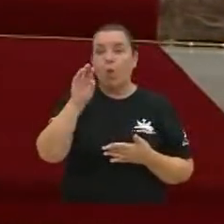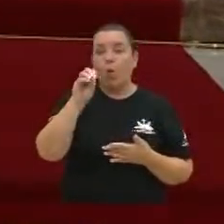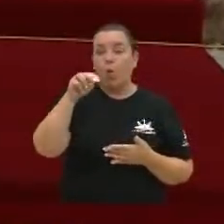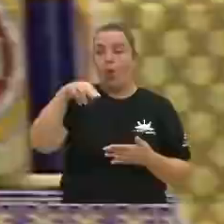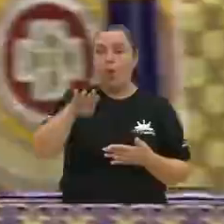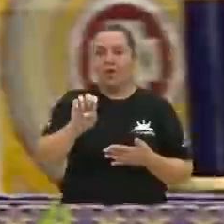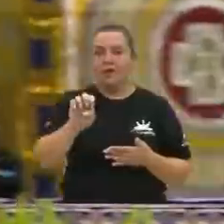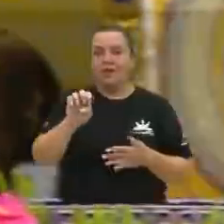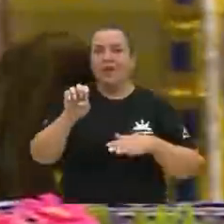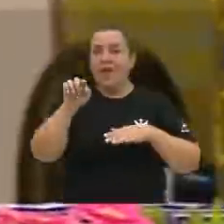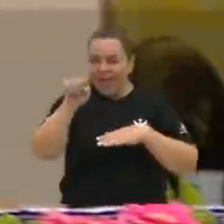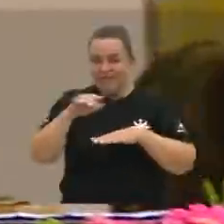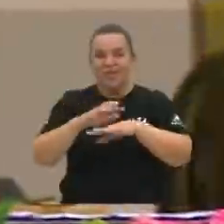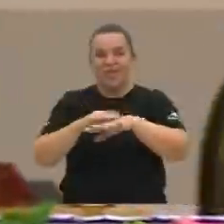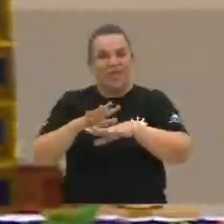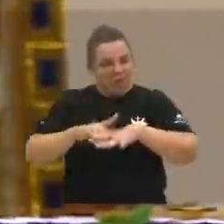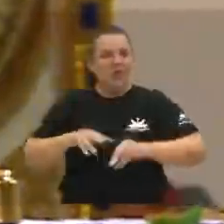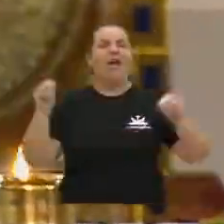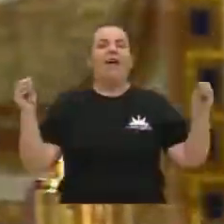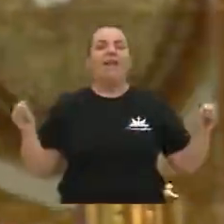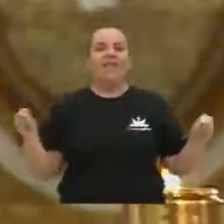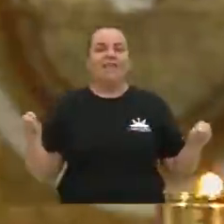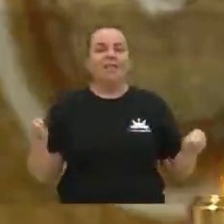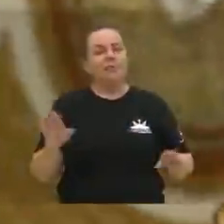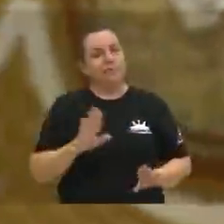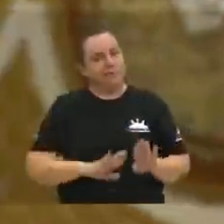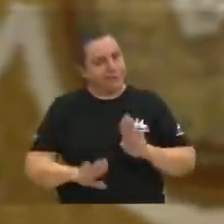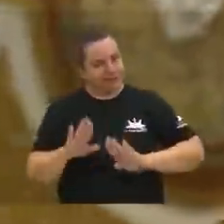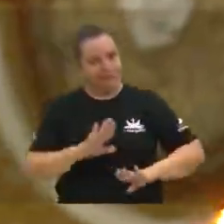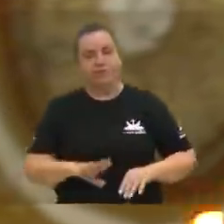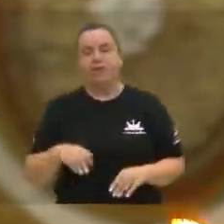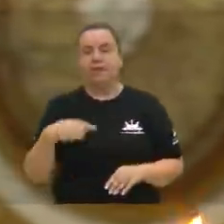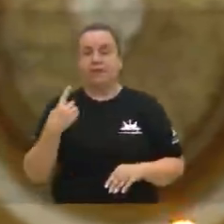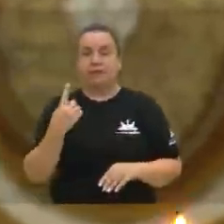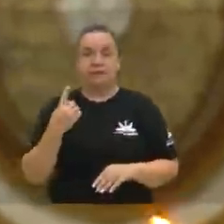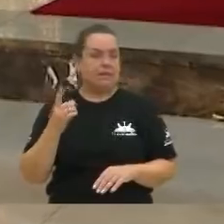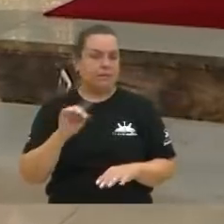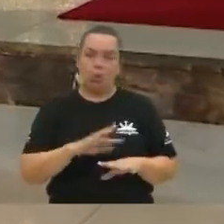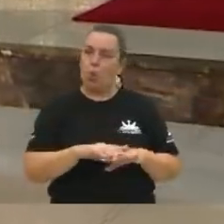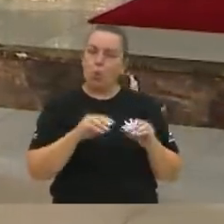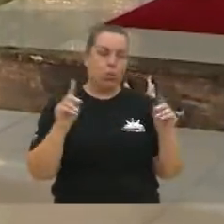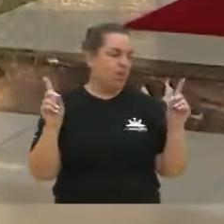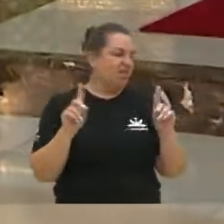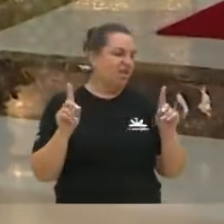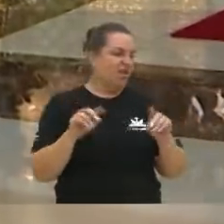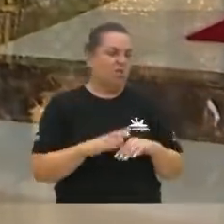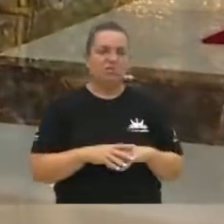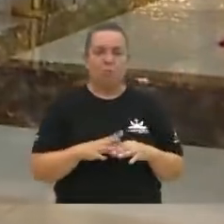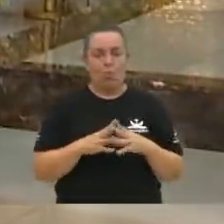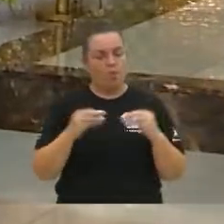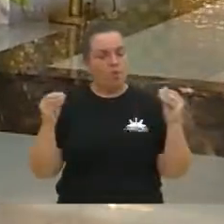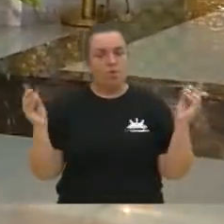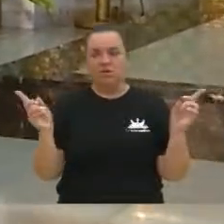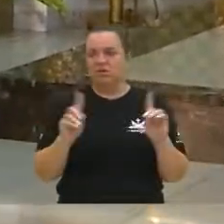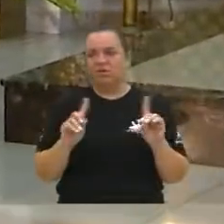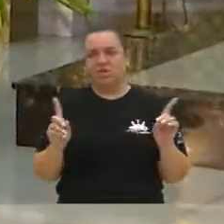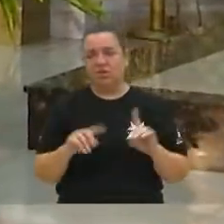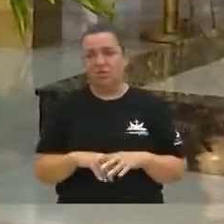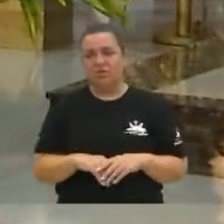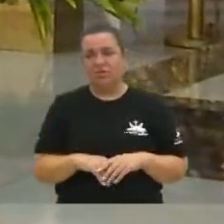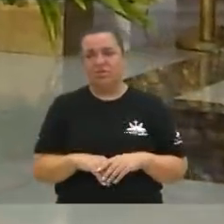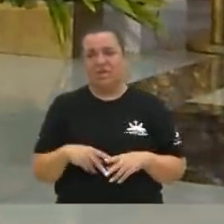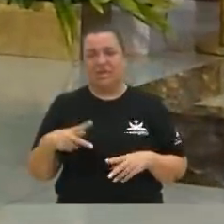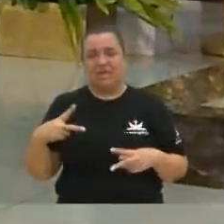curar essa ferida às vezes não pura no Saara as